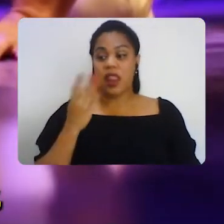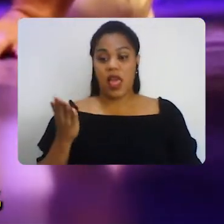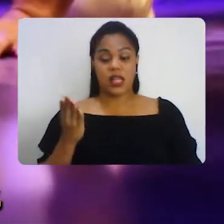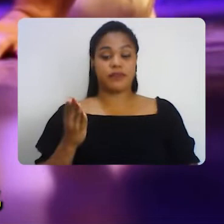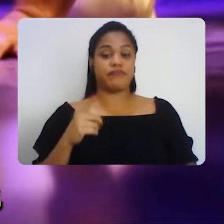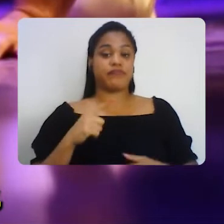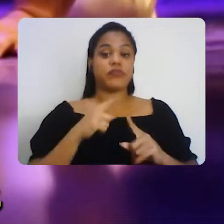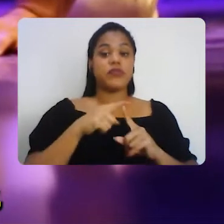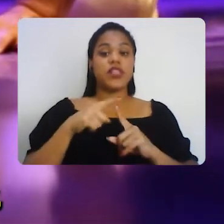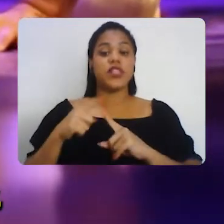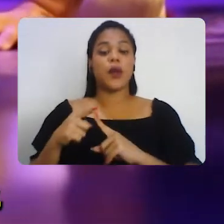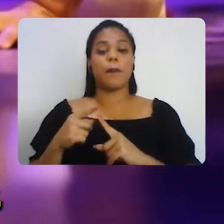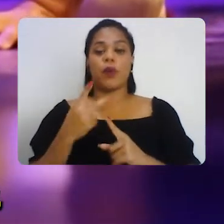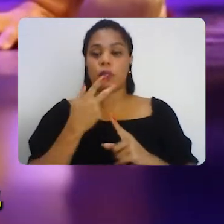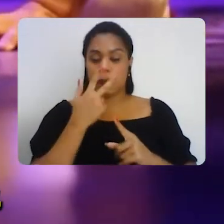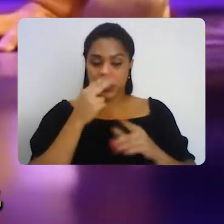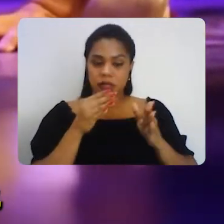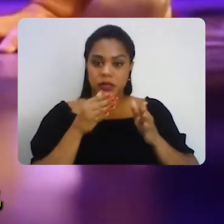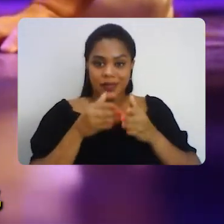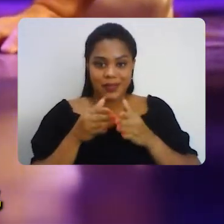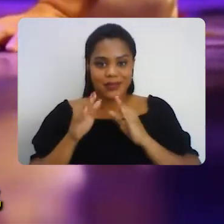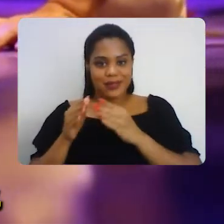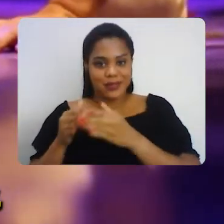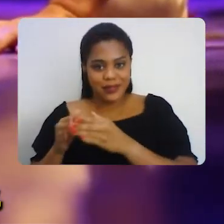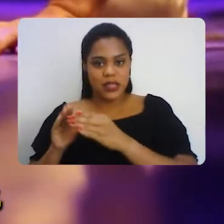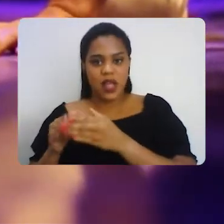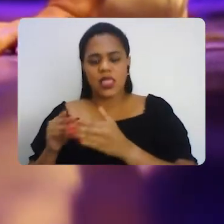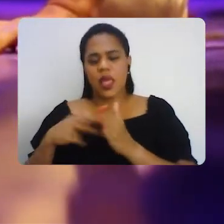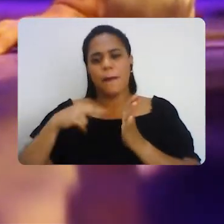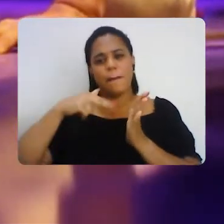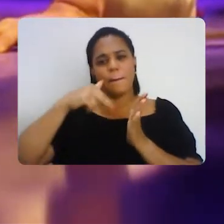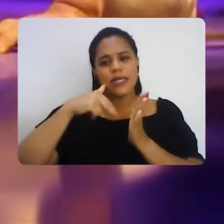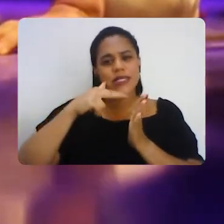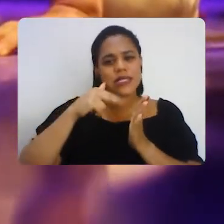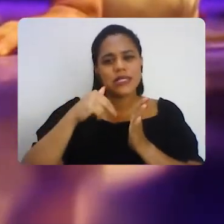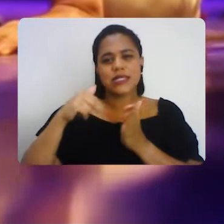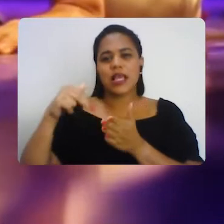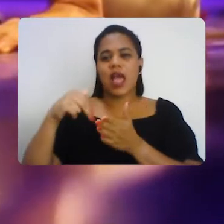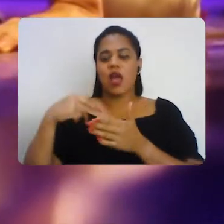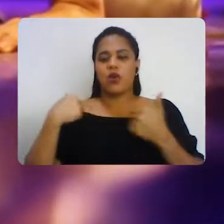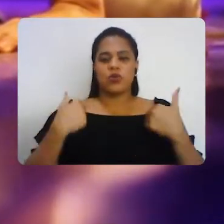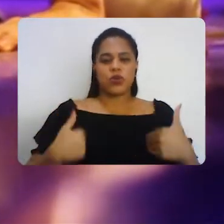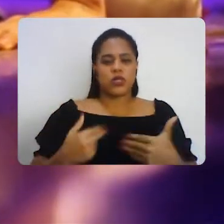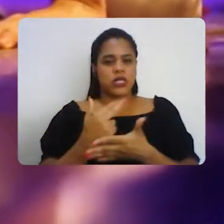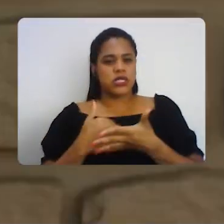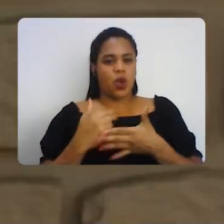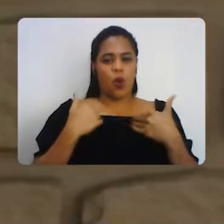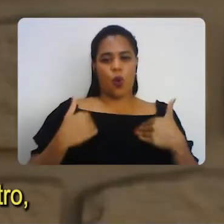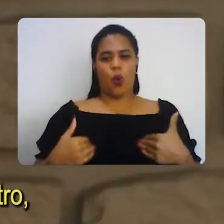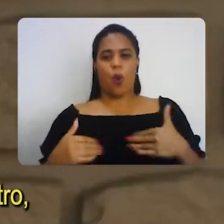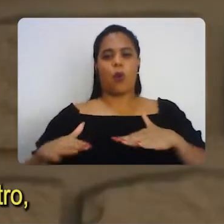tipo de coreografia que parece muito essa precisão do pintor, né? Esse pincel que desenha a cena e meu corpo está